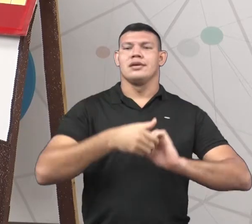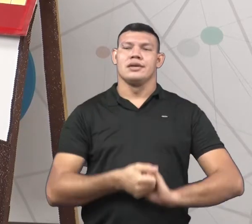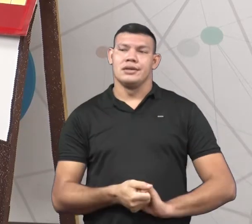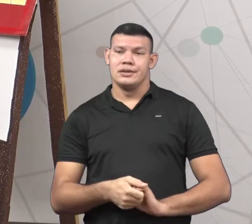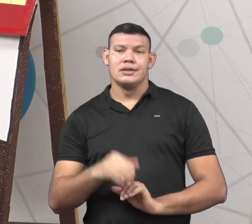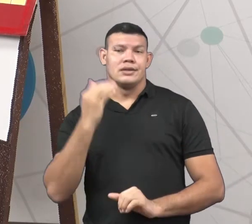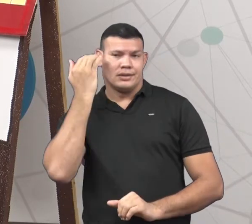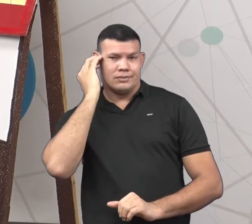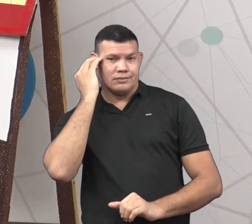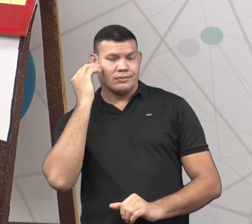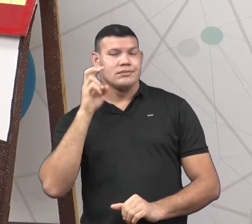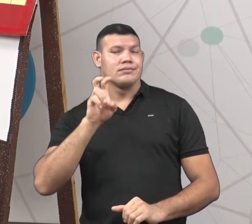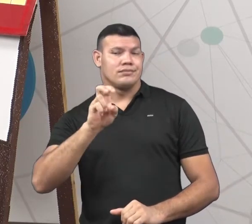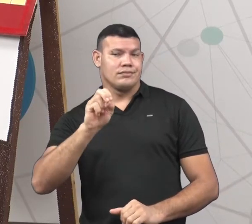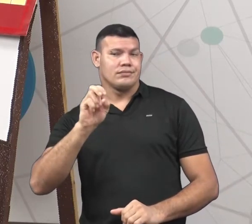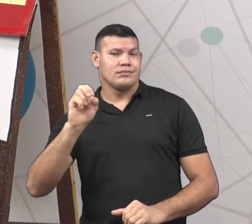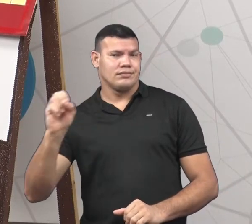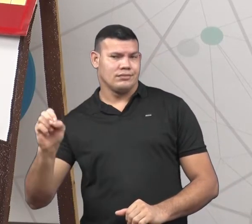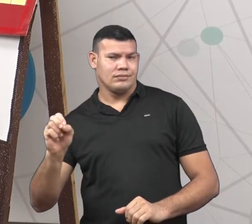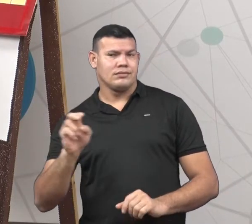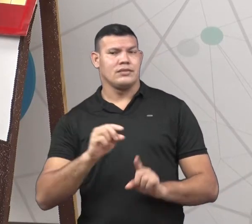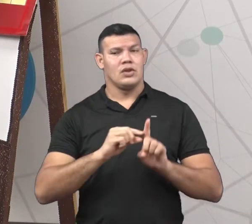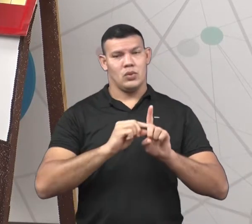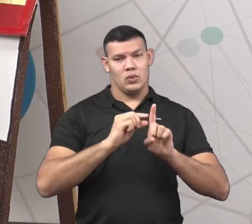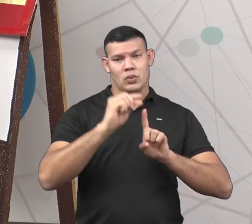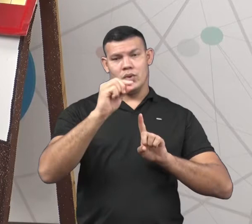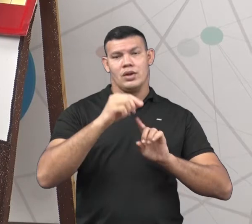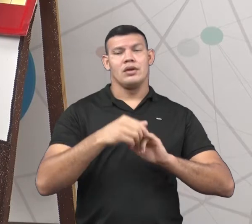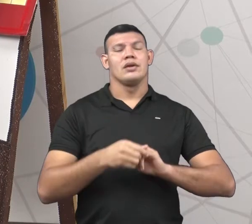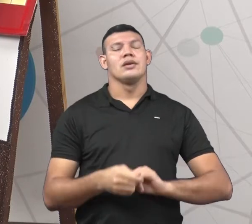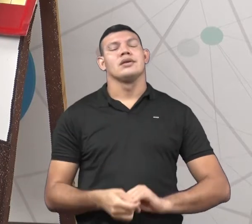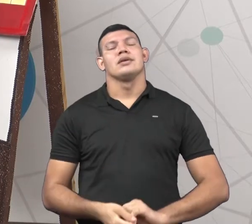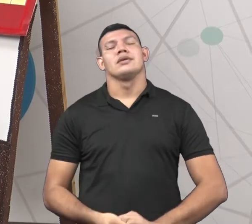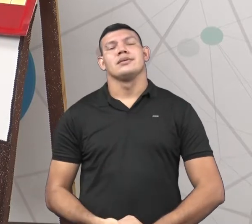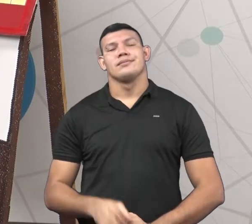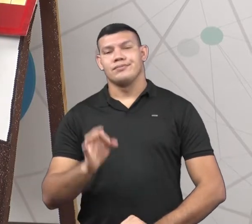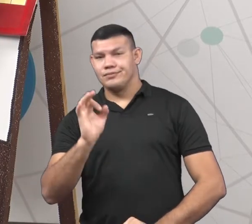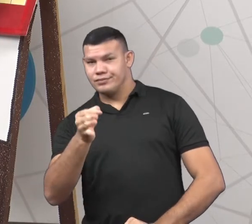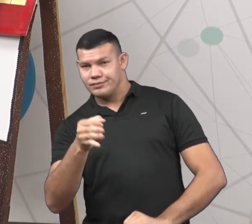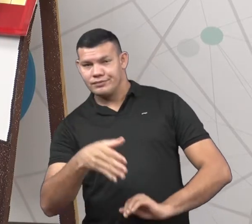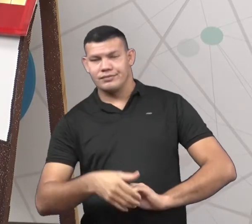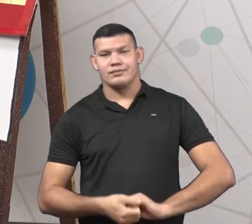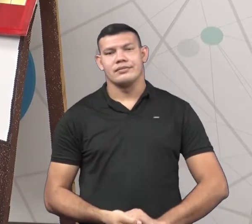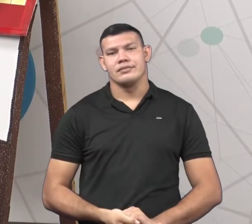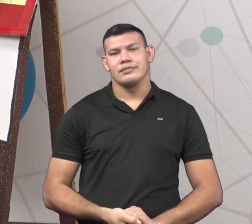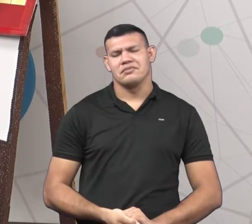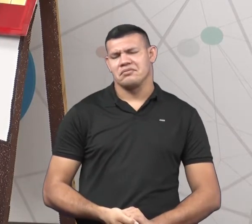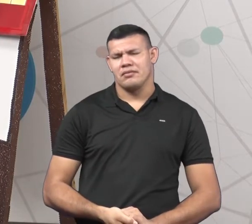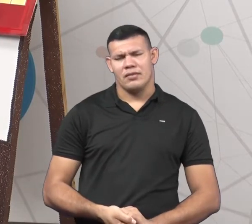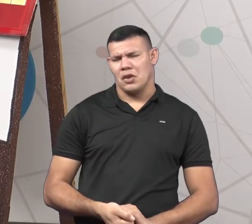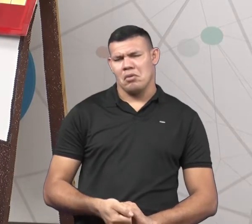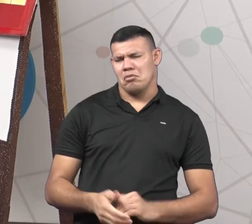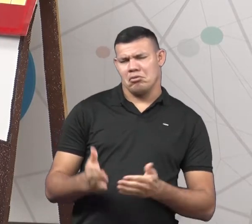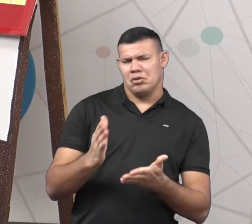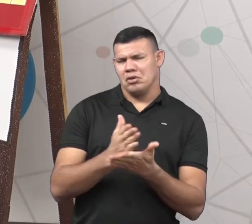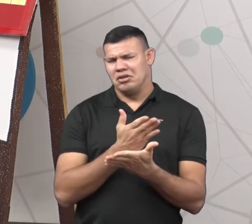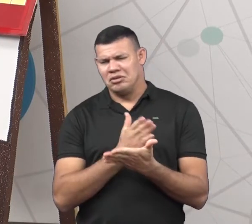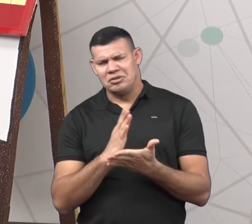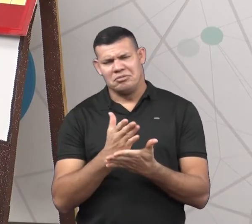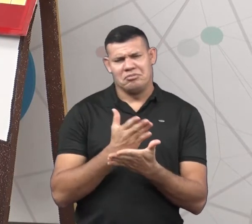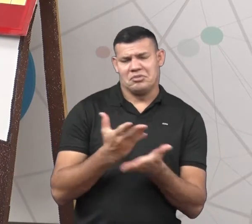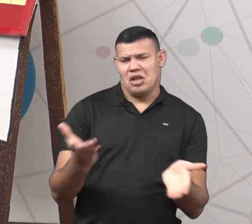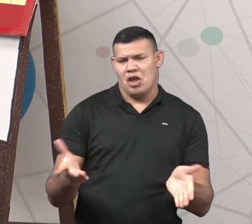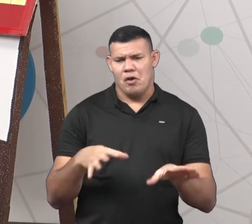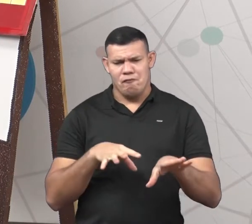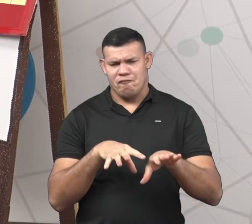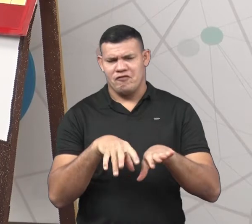Logo, eu vou ter 500 unidades, certinho? Então, eu posso formar números pequenos, só com uma